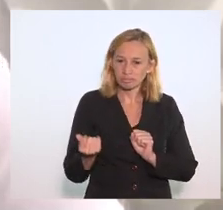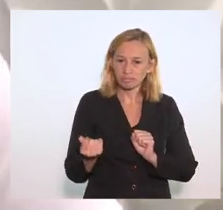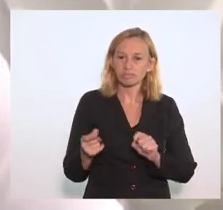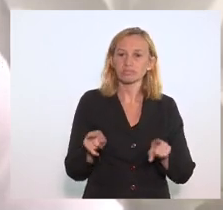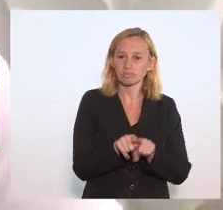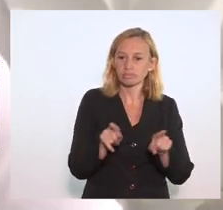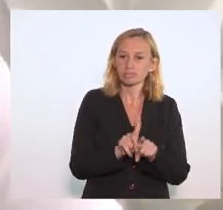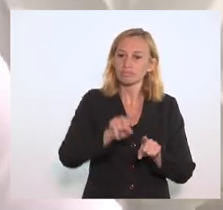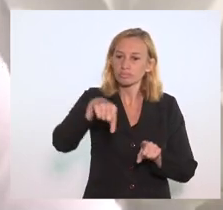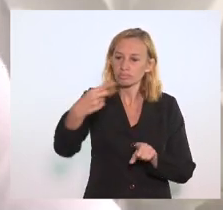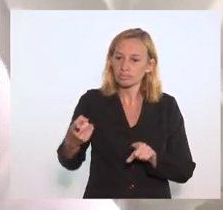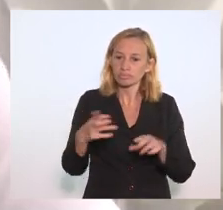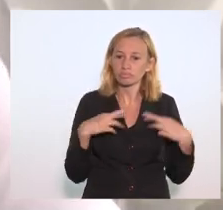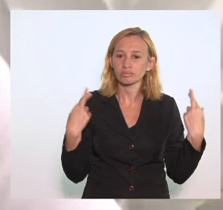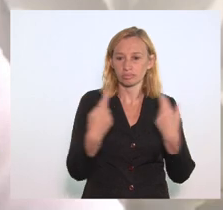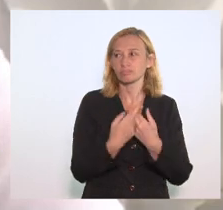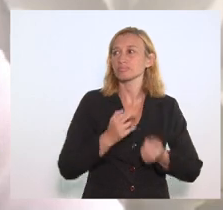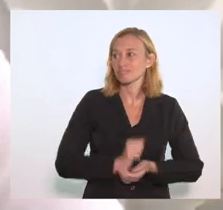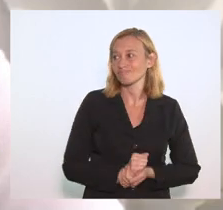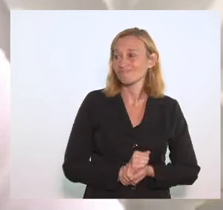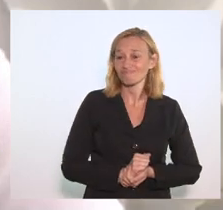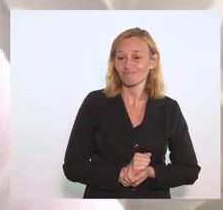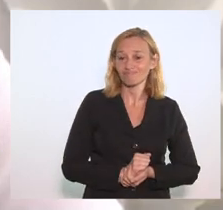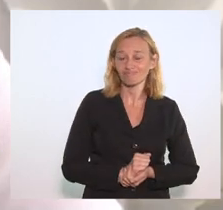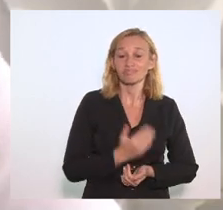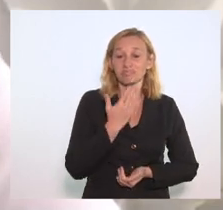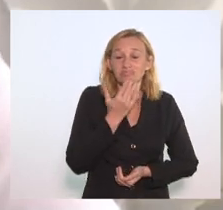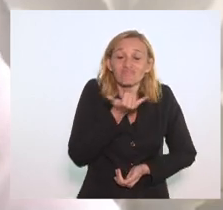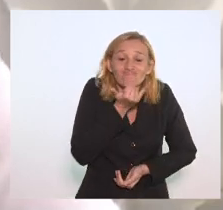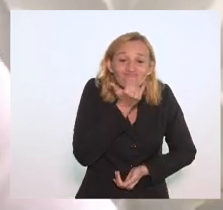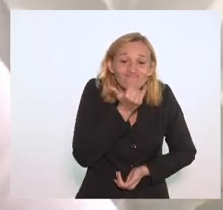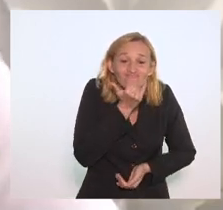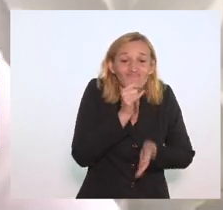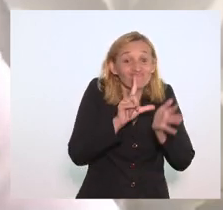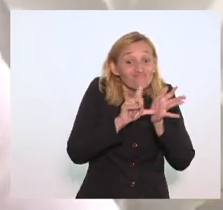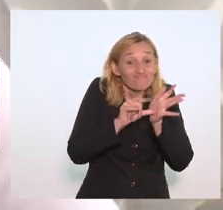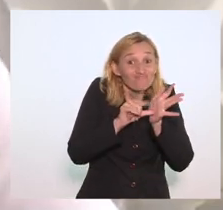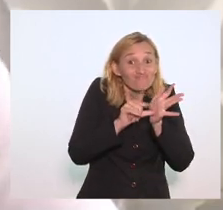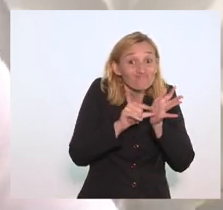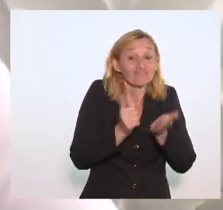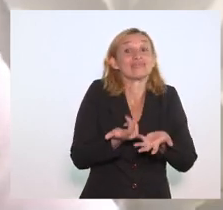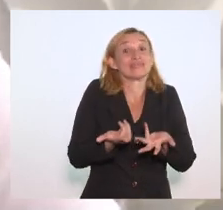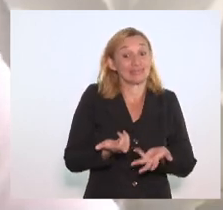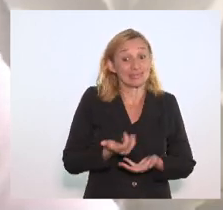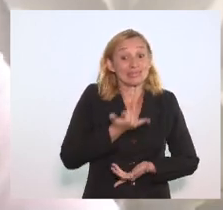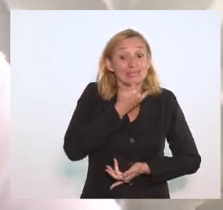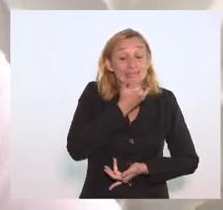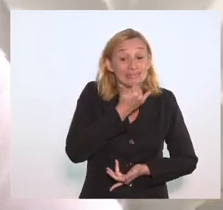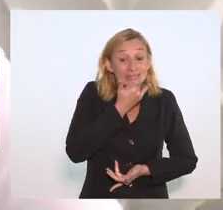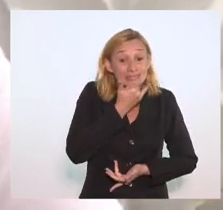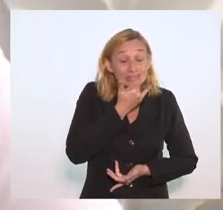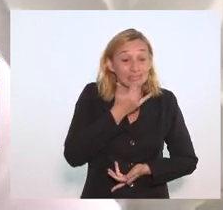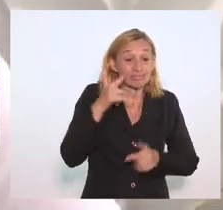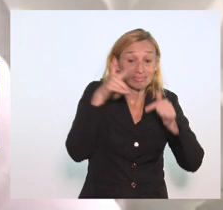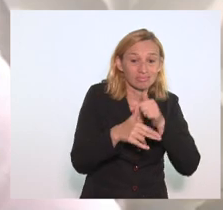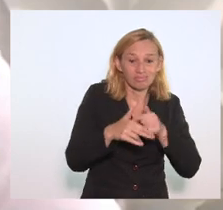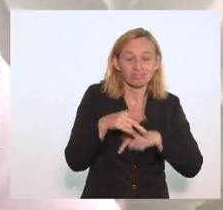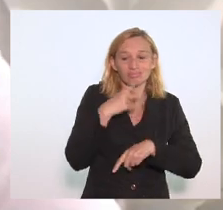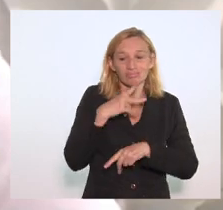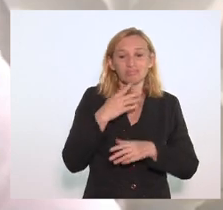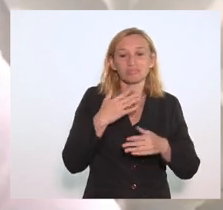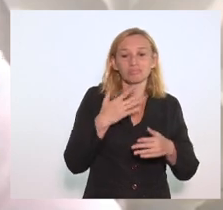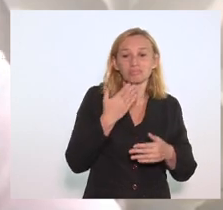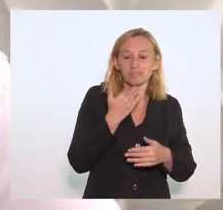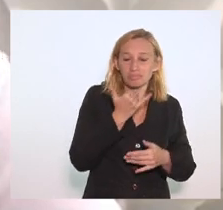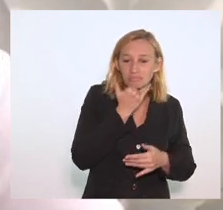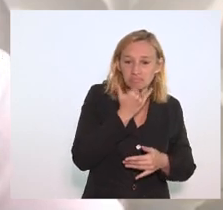vou para outra reunião, era só isso? E pedindo desculpas pelo atraso, desculpe a todos que eu atropelei a fala, pedindo